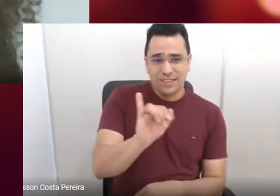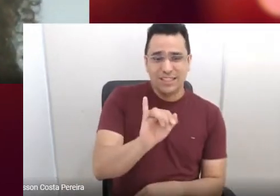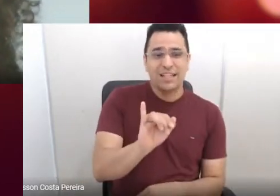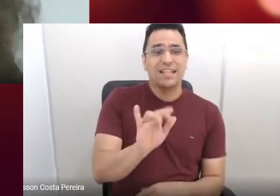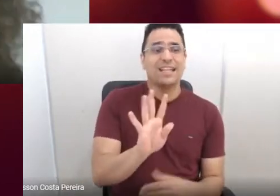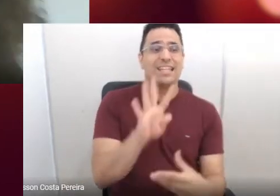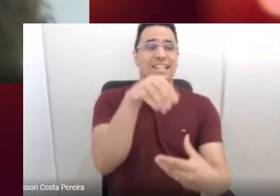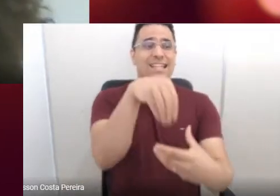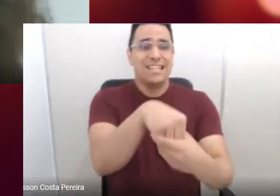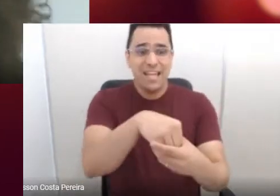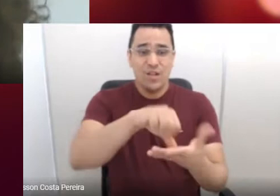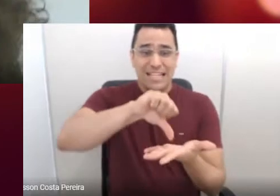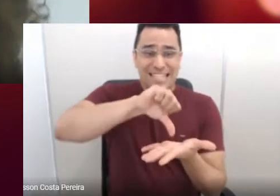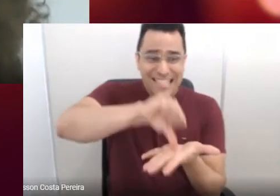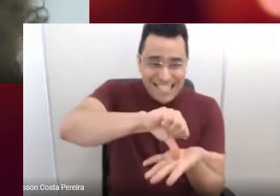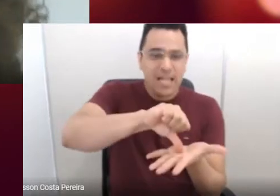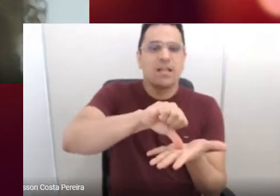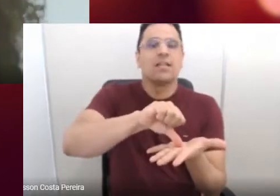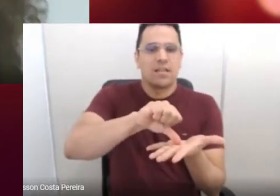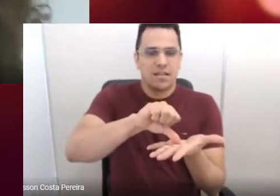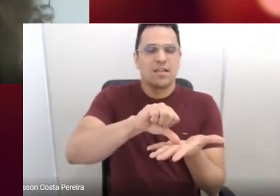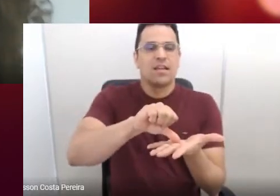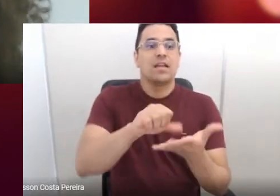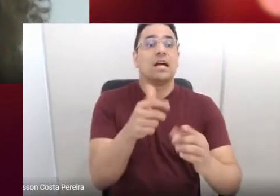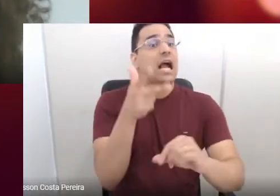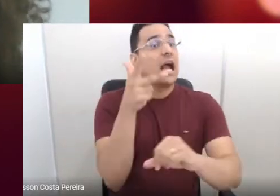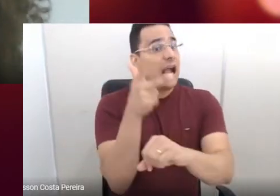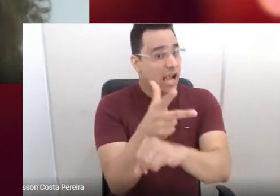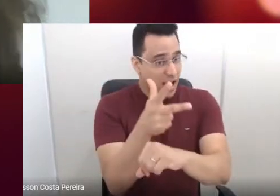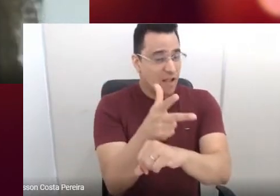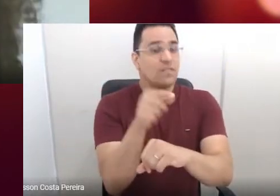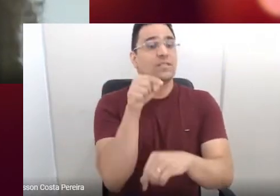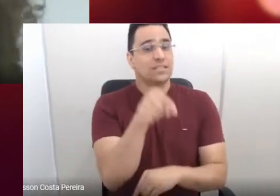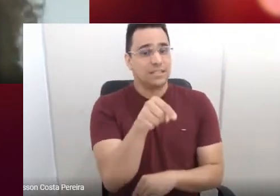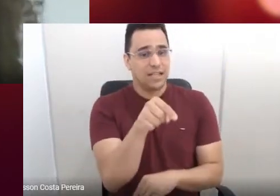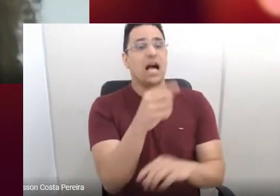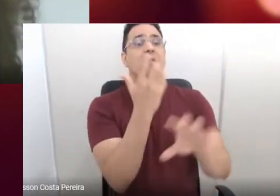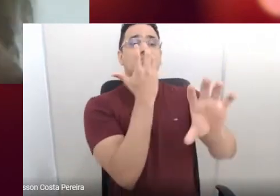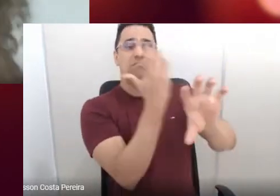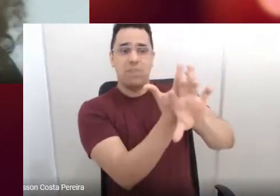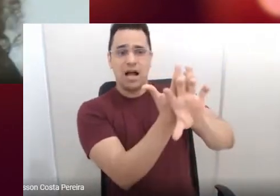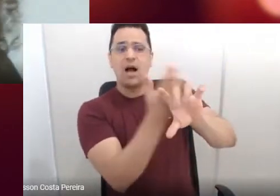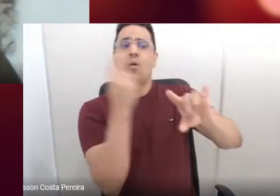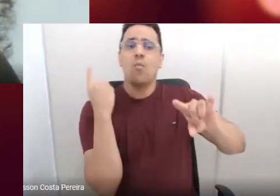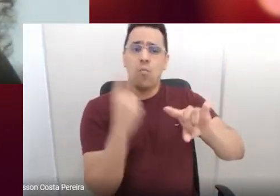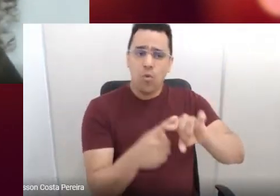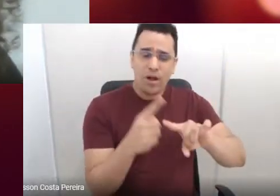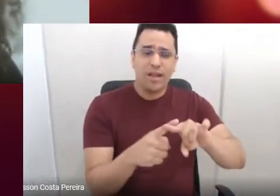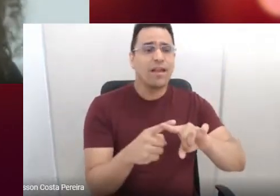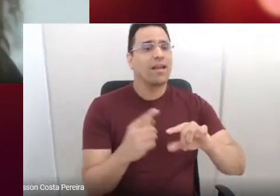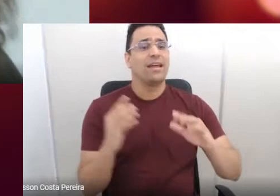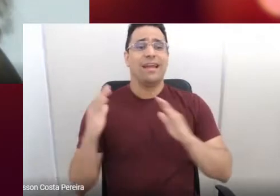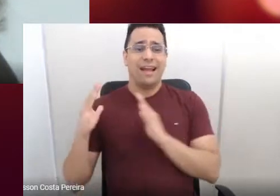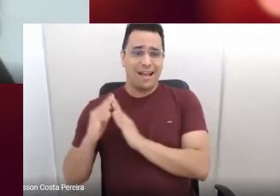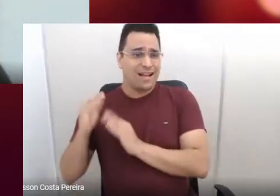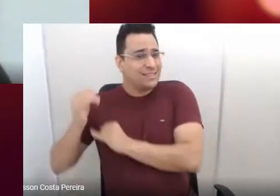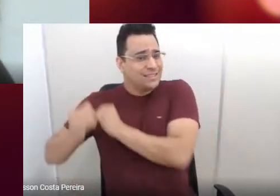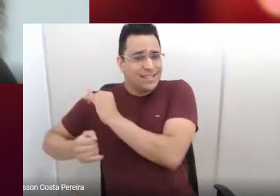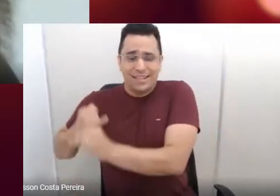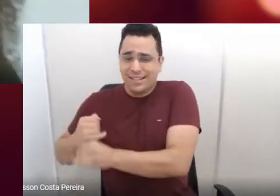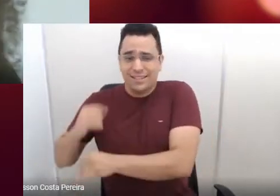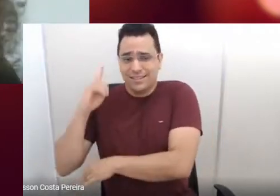dificuldades com a internet nas residências, né, então, ela trouxe um pouco, né, de que foi preciso fazer esse